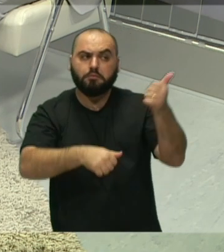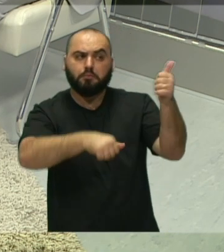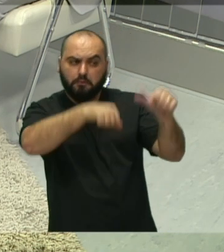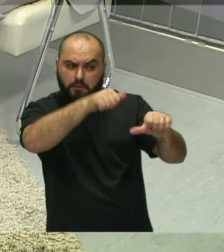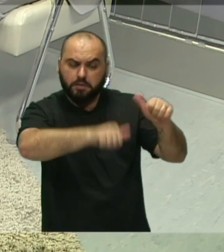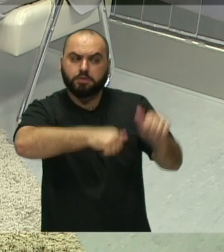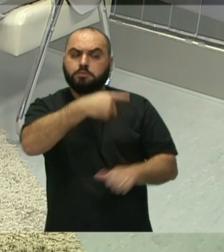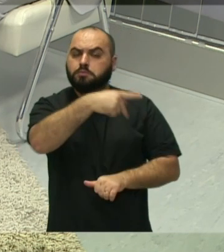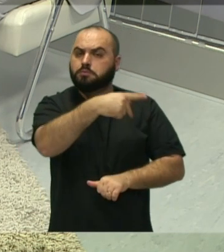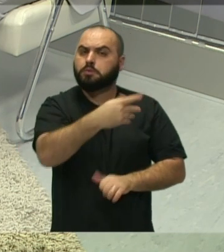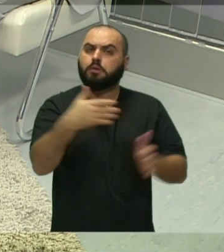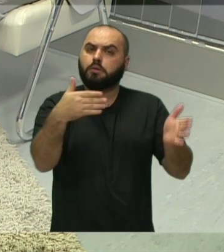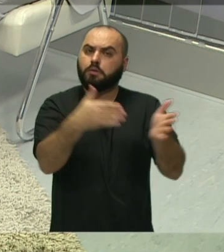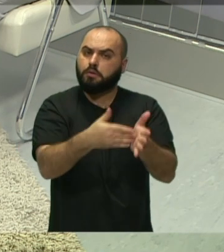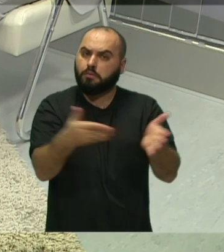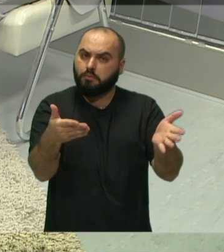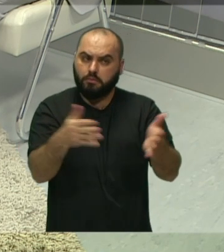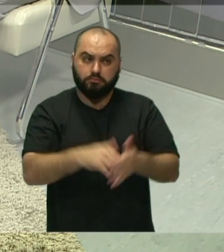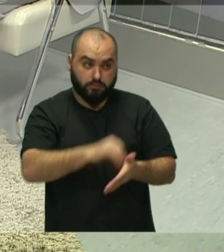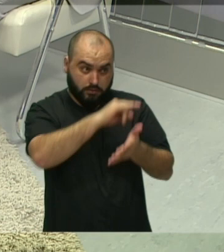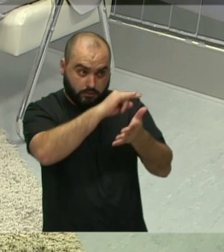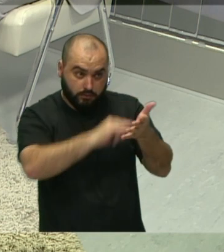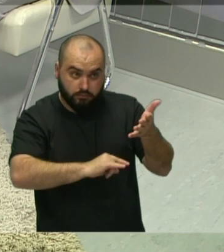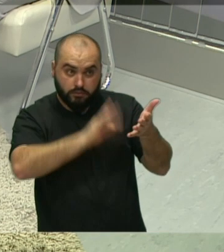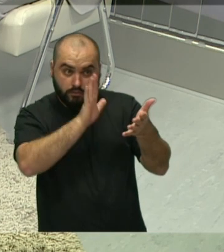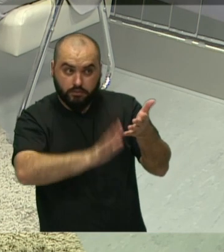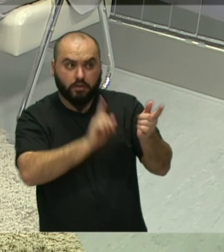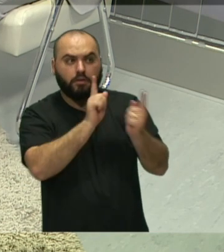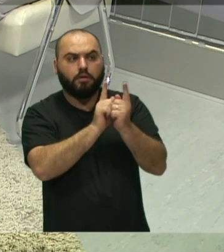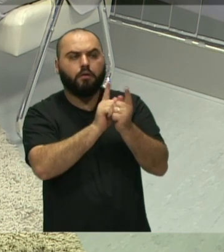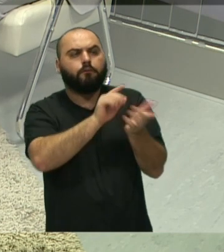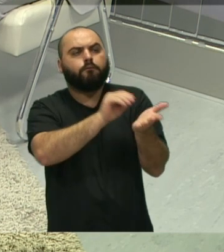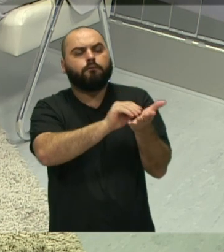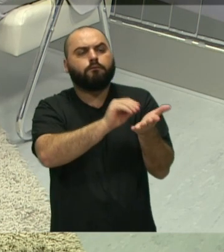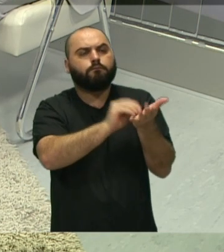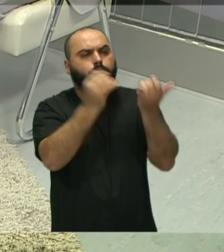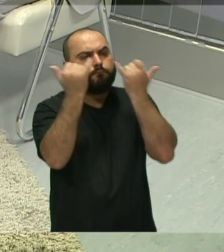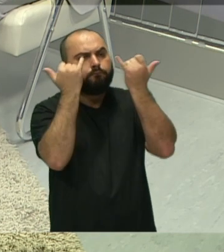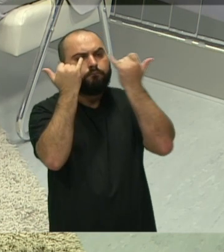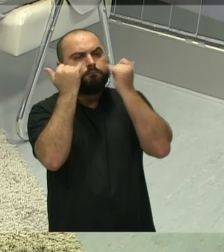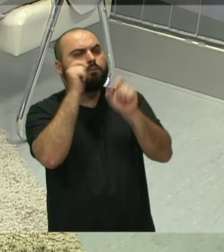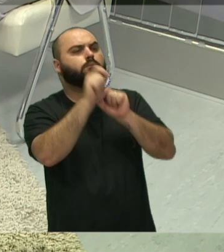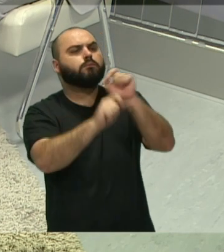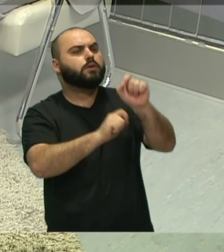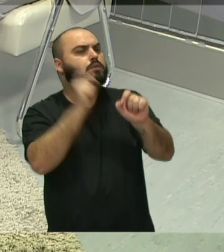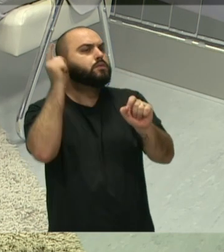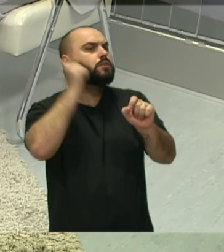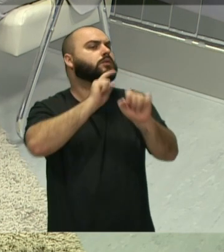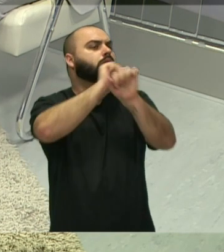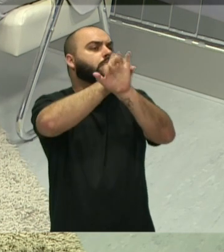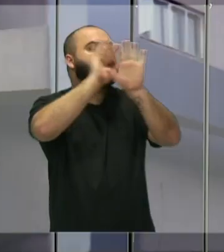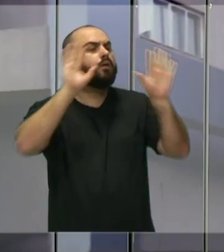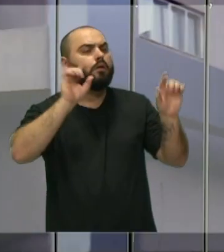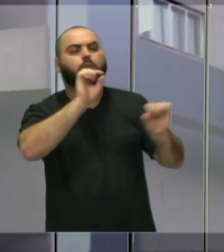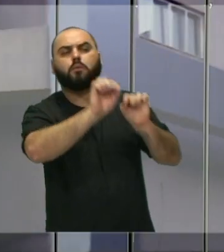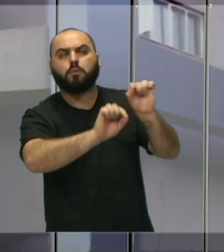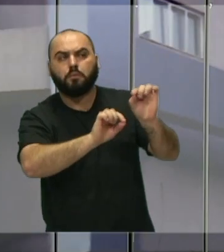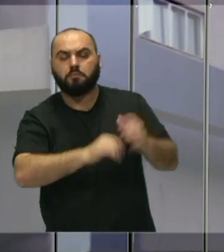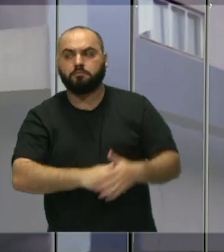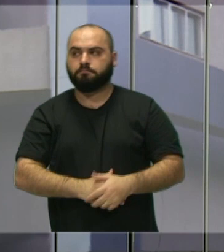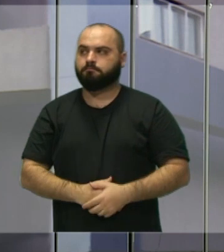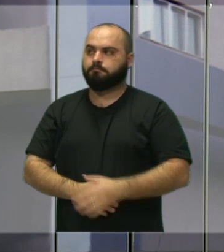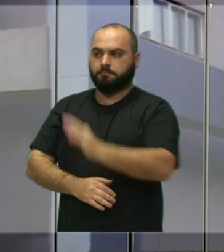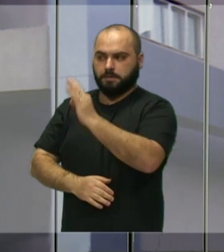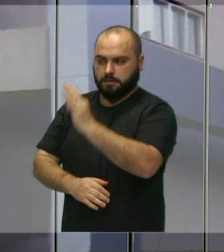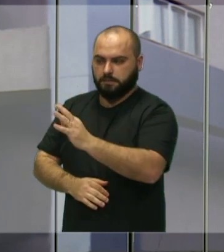também os requerimentos foram atendidos? O que está faltando ainda de informação para o esclarecimento dos fatos?